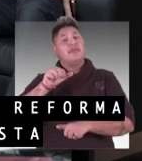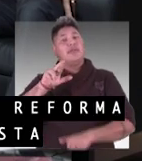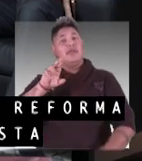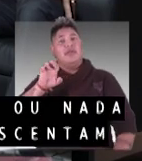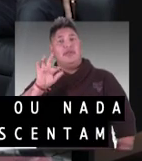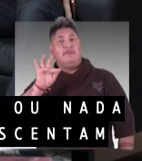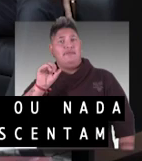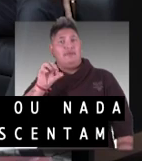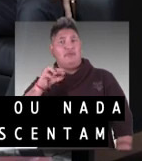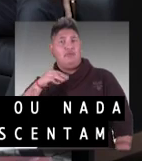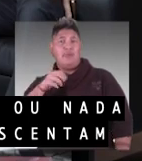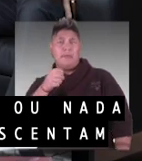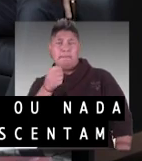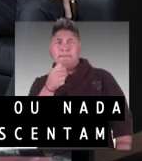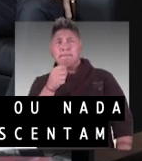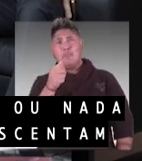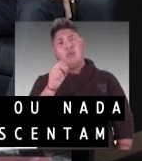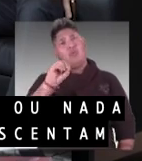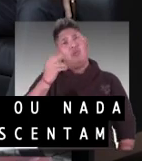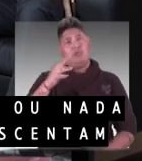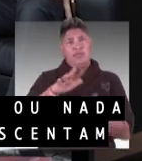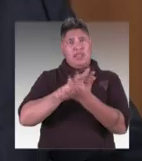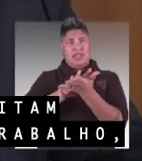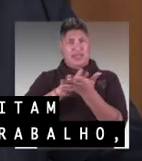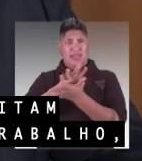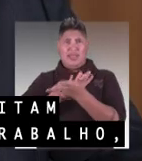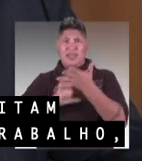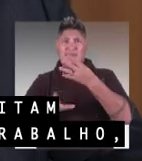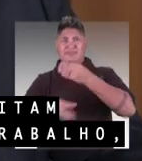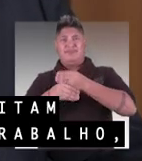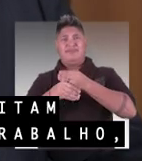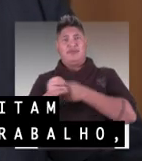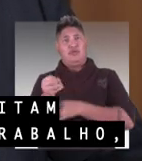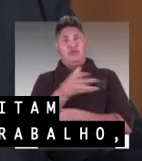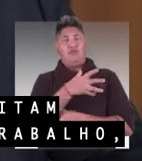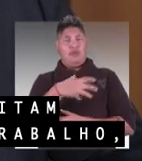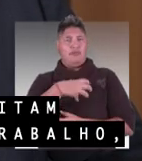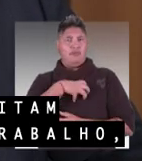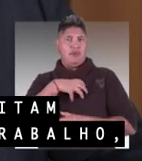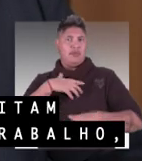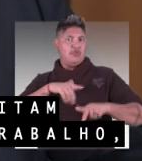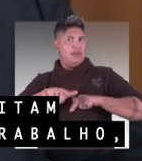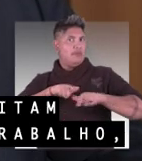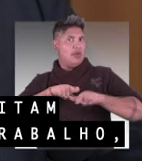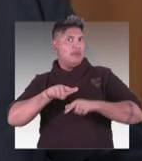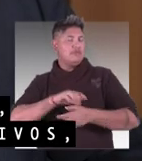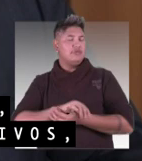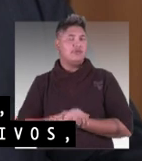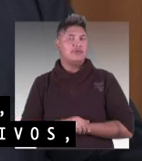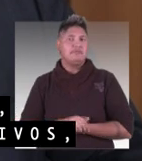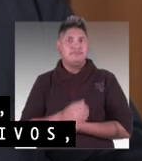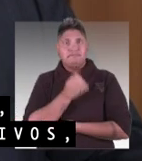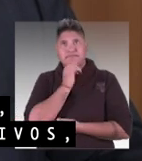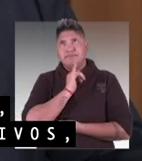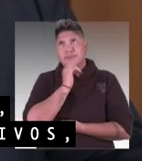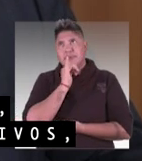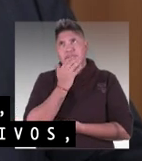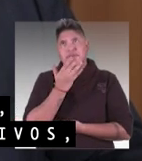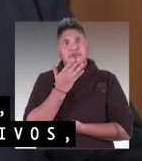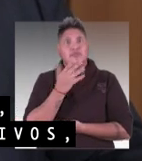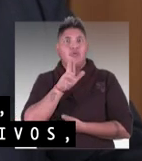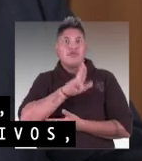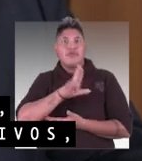trabalhista pouco ou nada acrescentam no que diz respeito a novas formas de trabalho, como, por exemplo, o trabalho